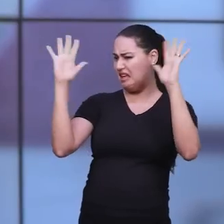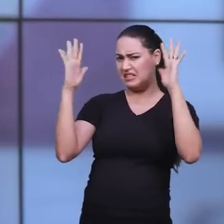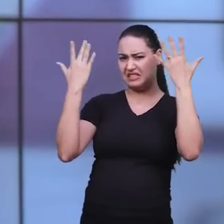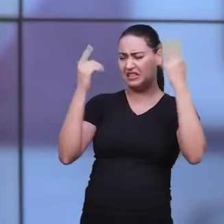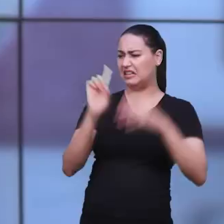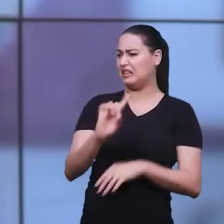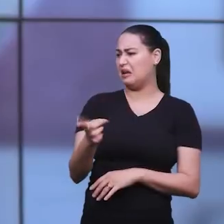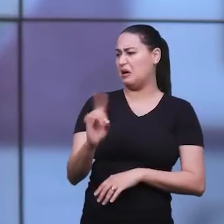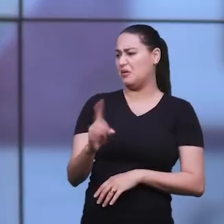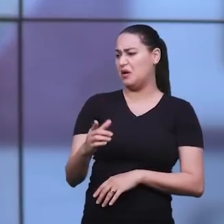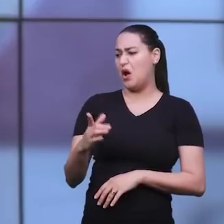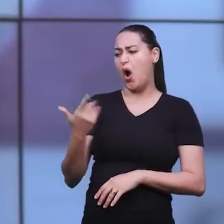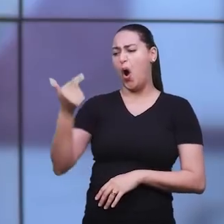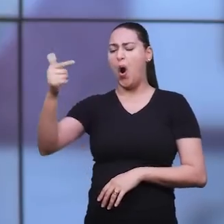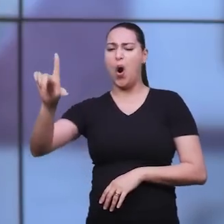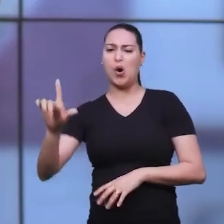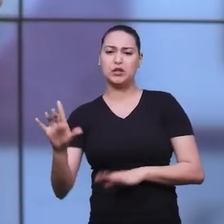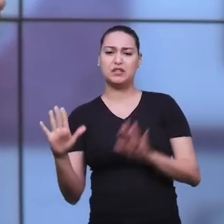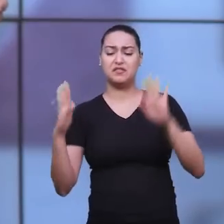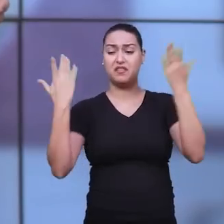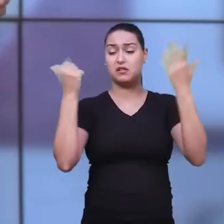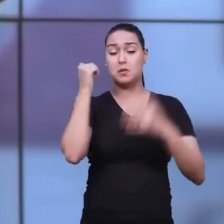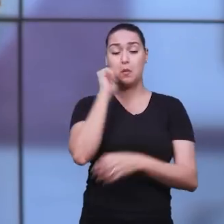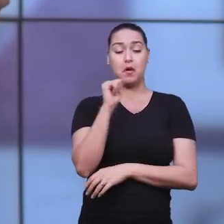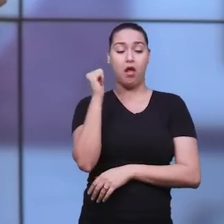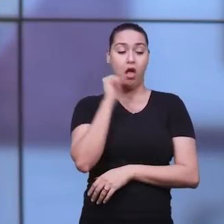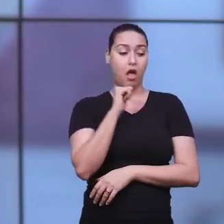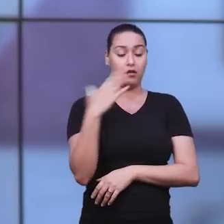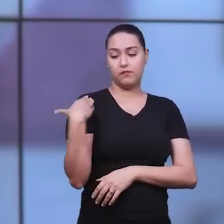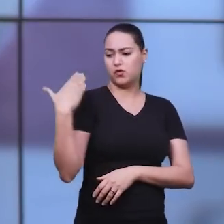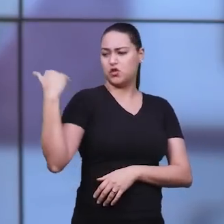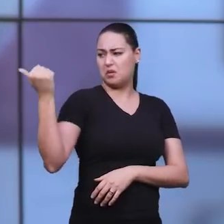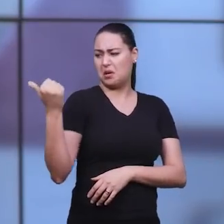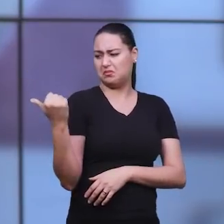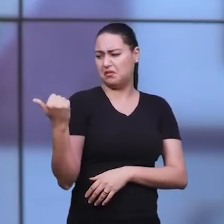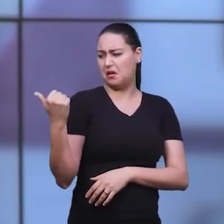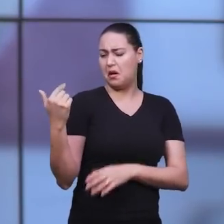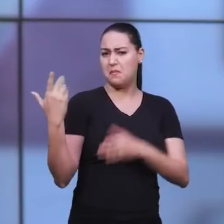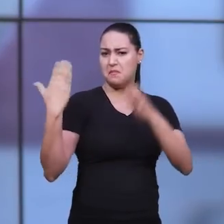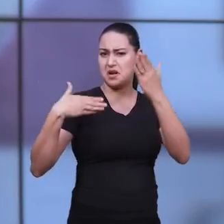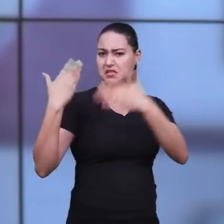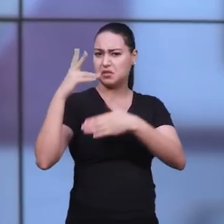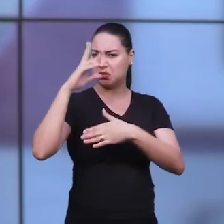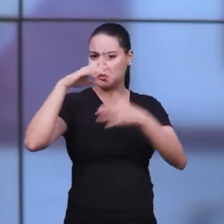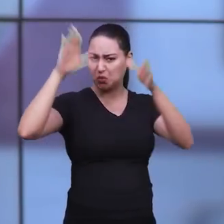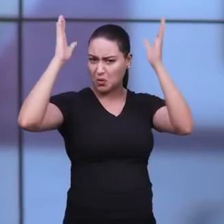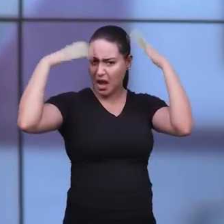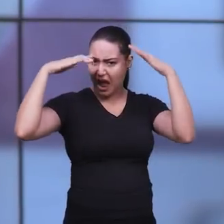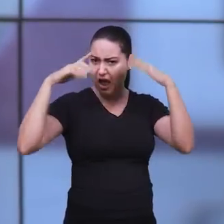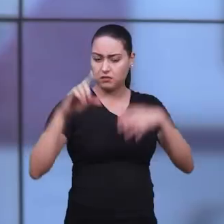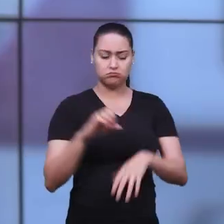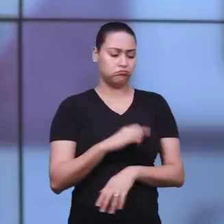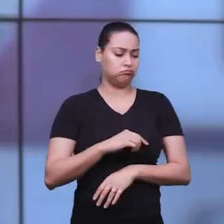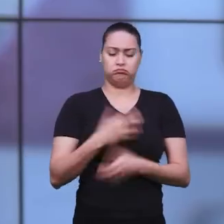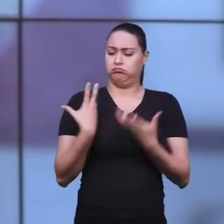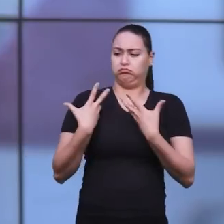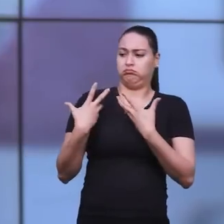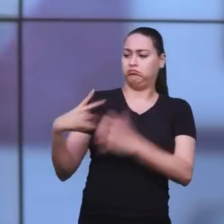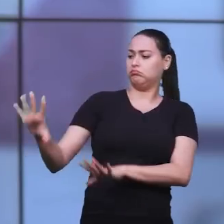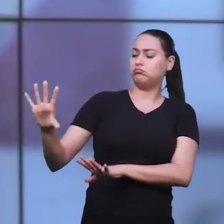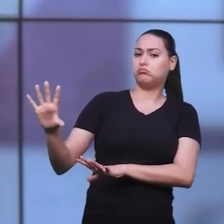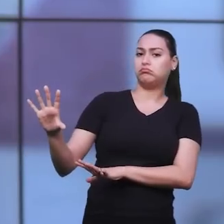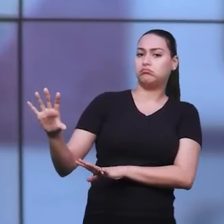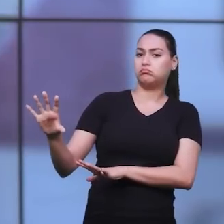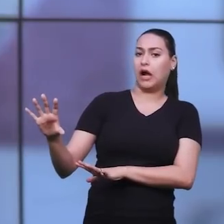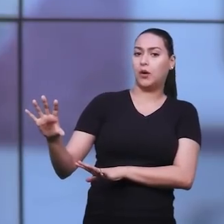banquete para as mulheres. E quando foi chamada para estar junto ao rei, ela negou. E o rei não aceitou mais Vasti